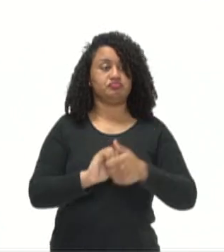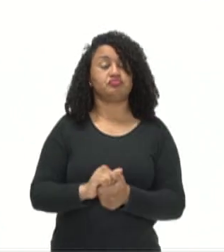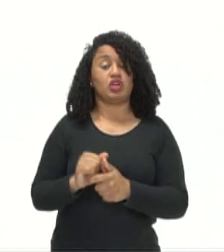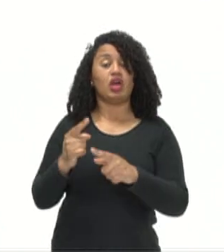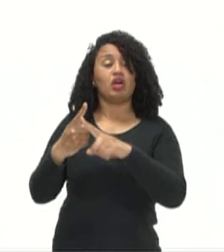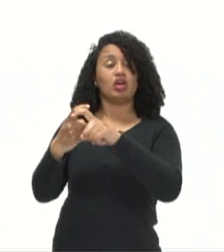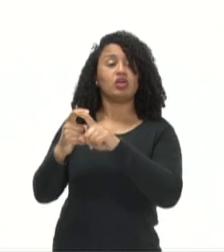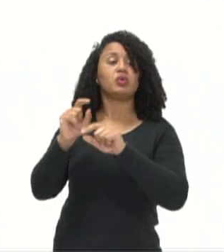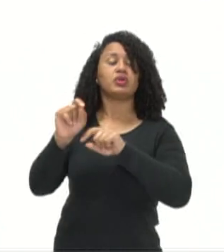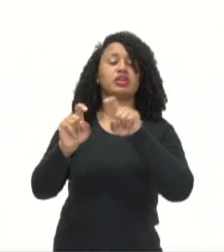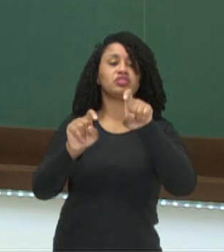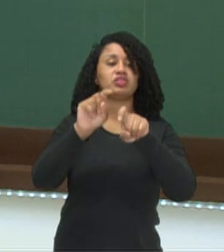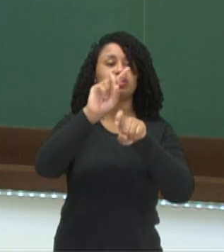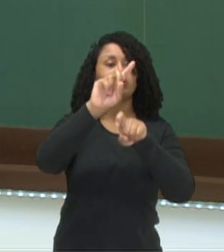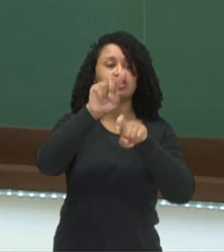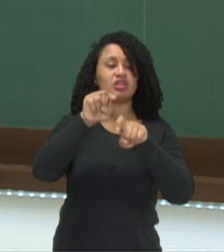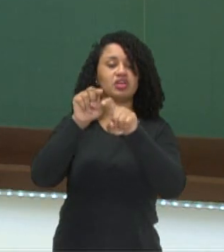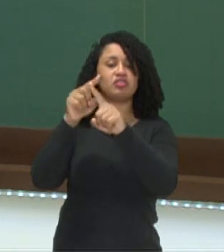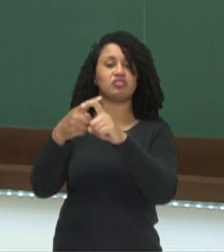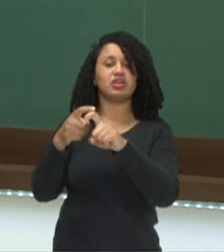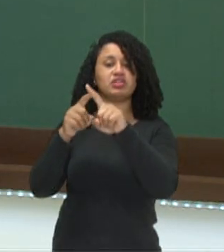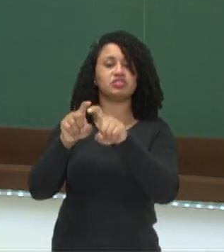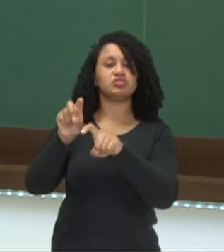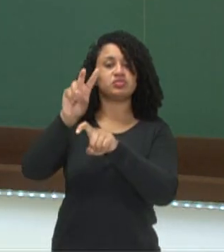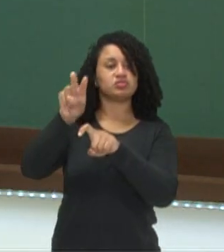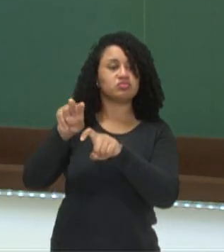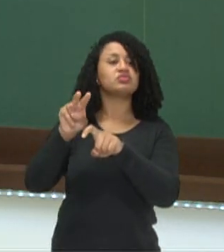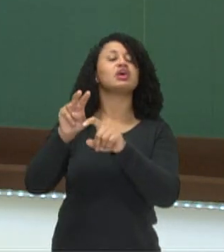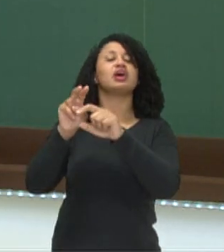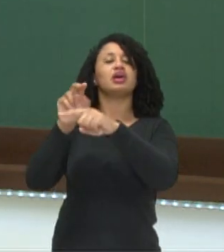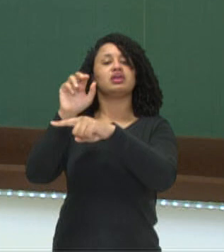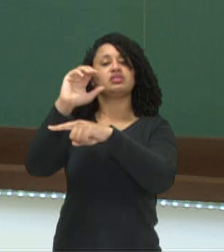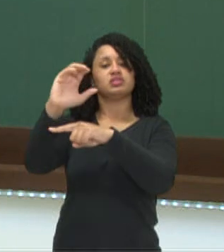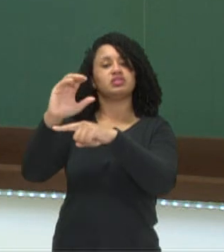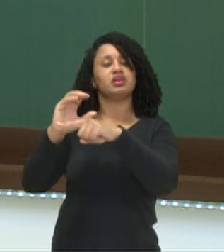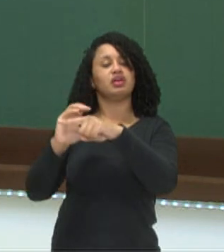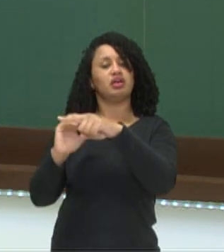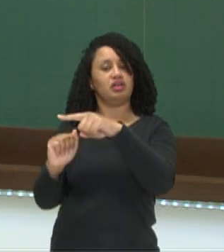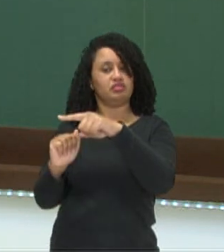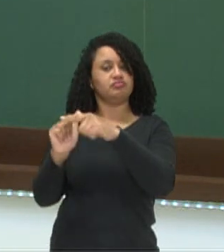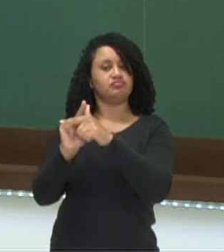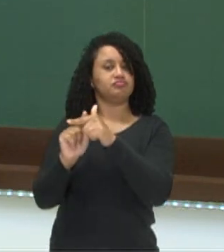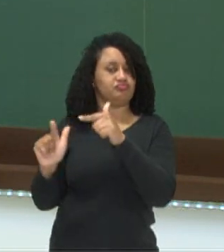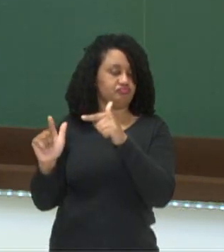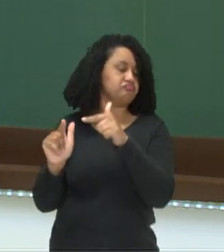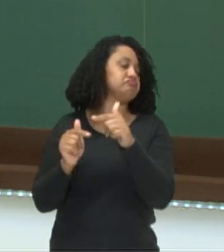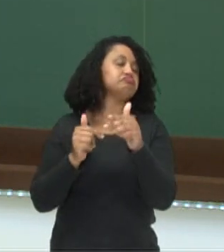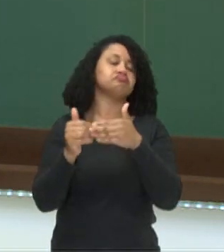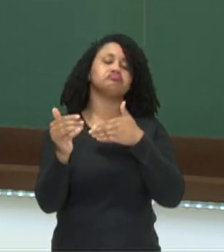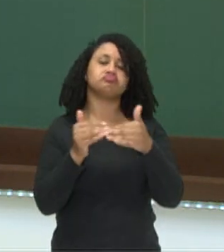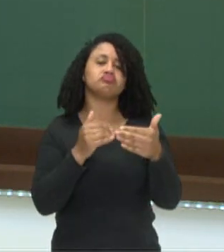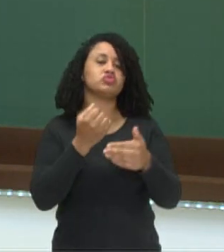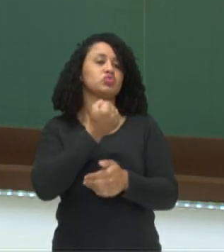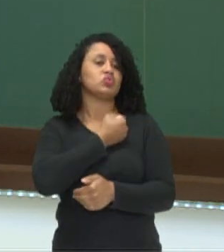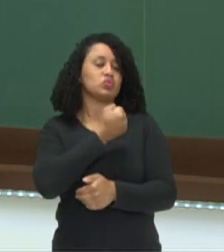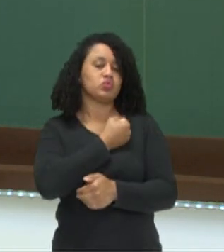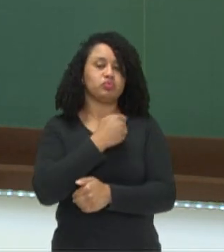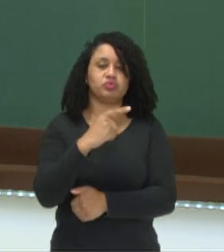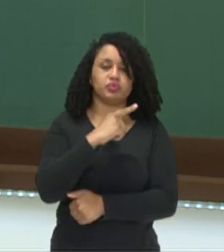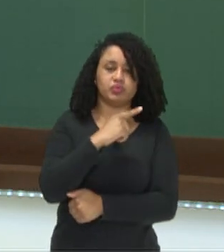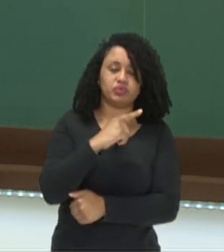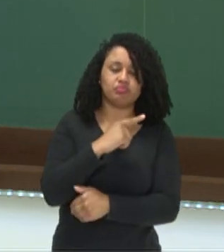o produto sempre vai ser o c dividido pelo coeficiente a, independente dos números que você